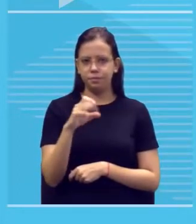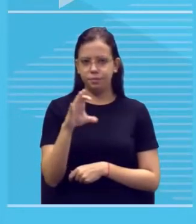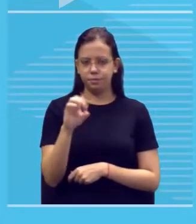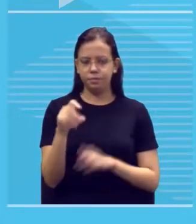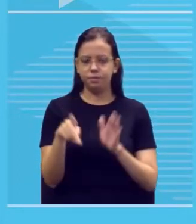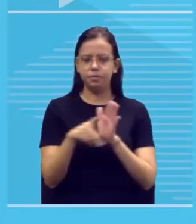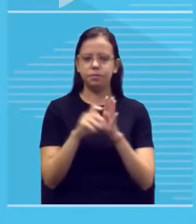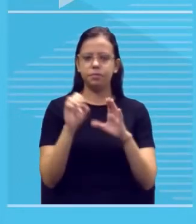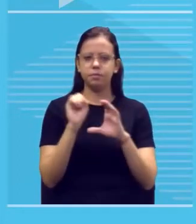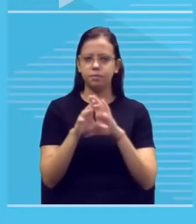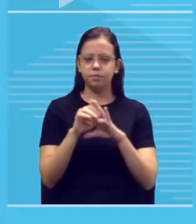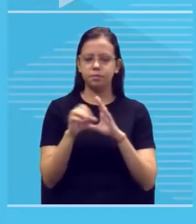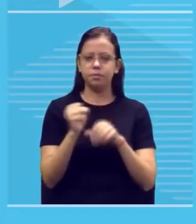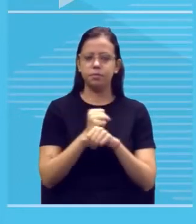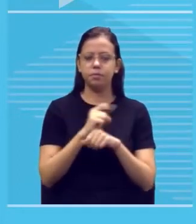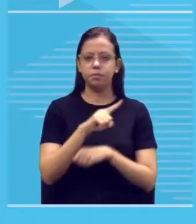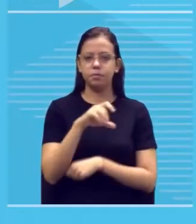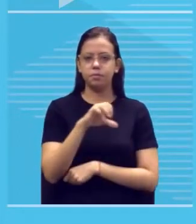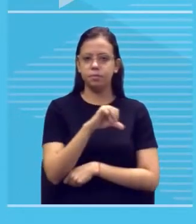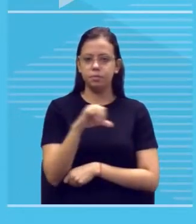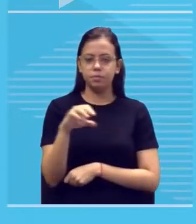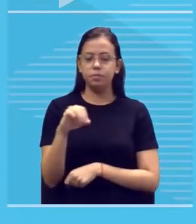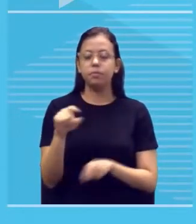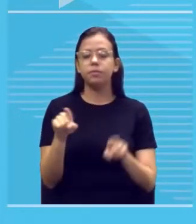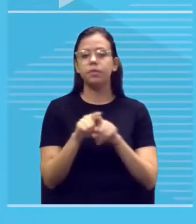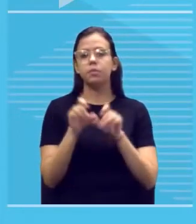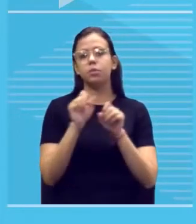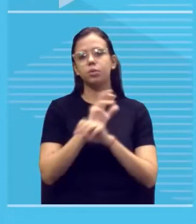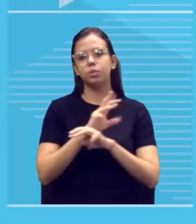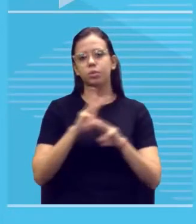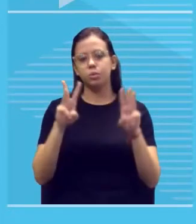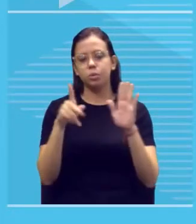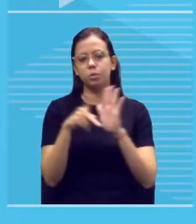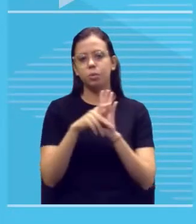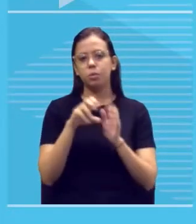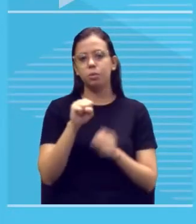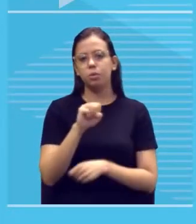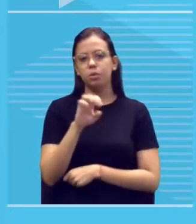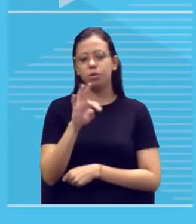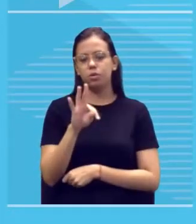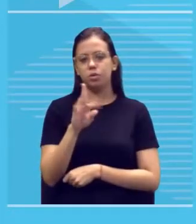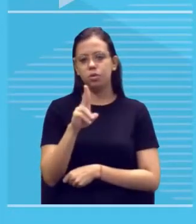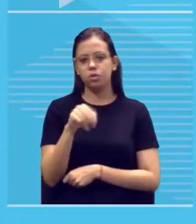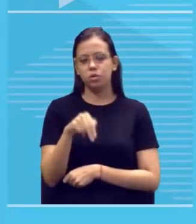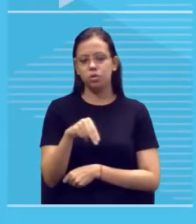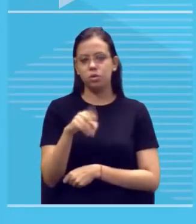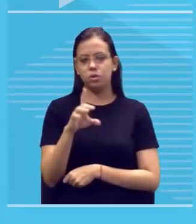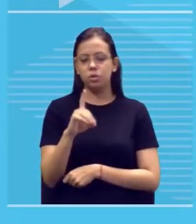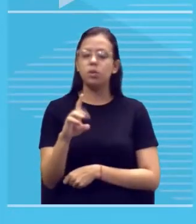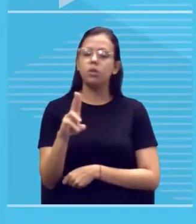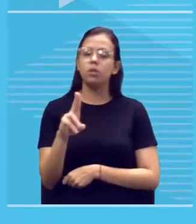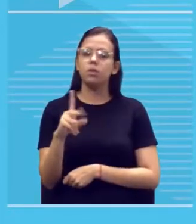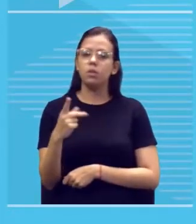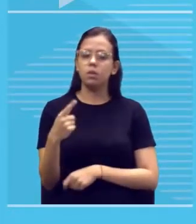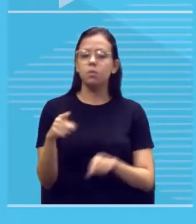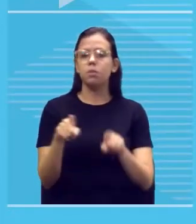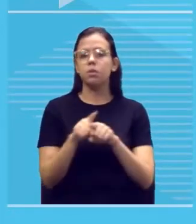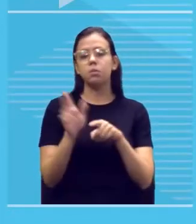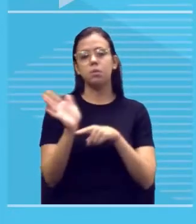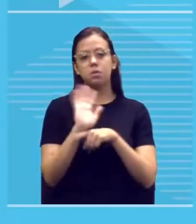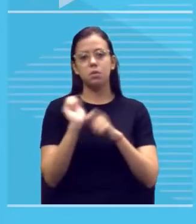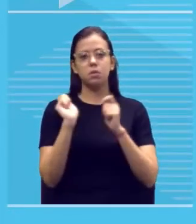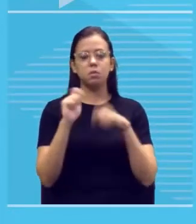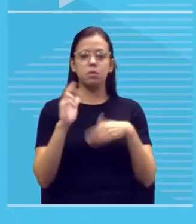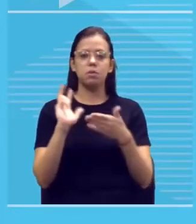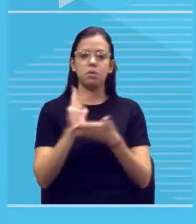em shows de stand up se faz um tempo inteiro essa quebra de quarta parede e no cinema também pode acontecer em cinema